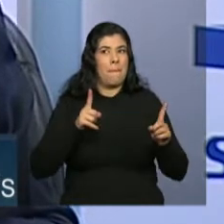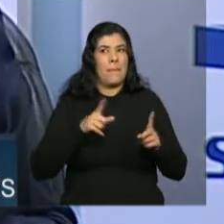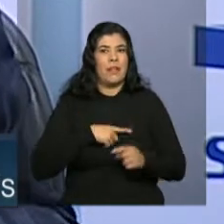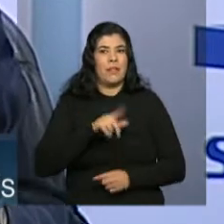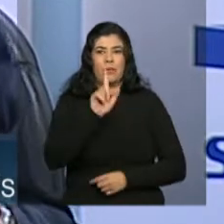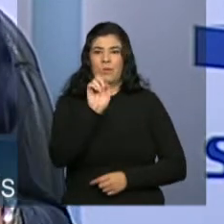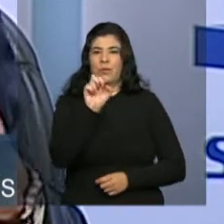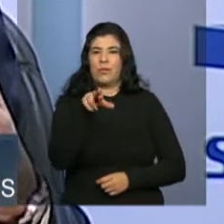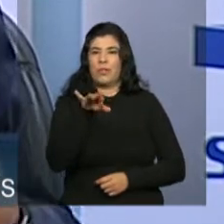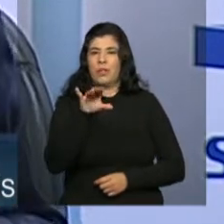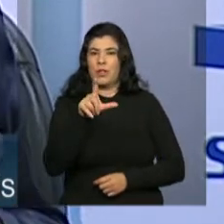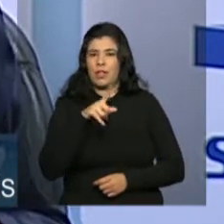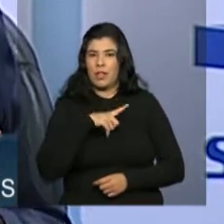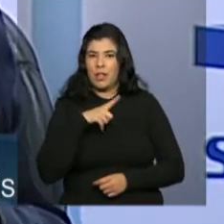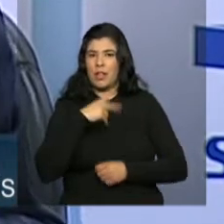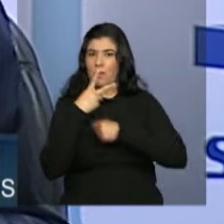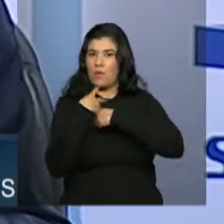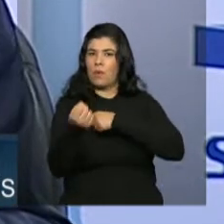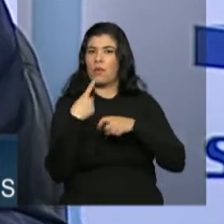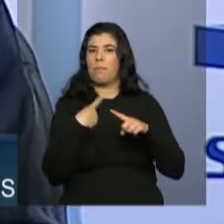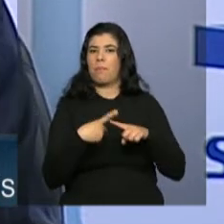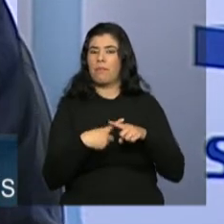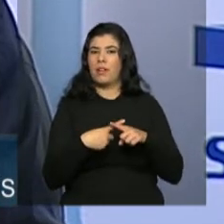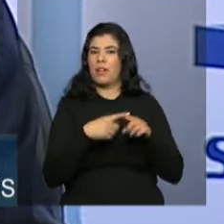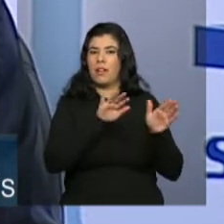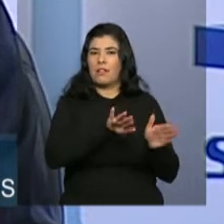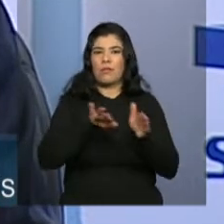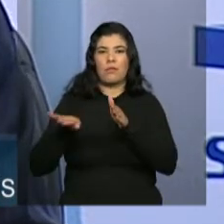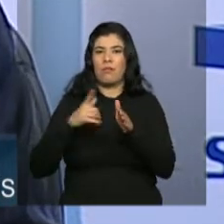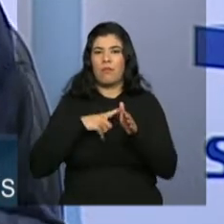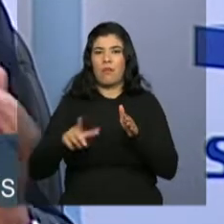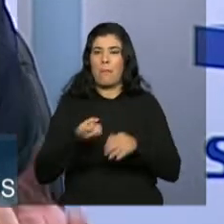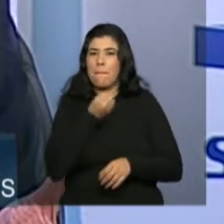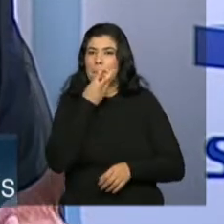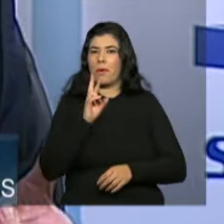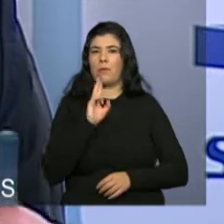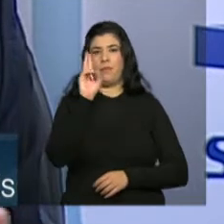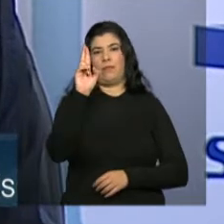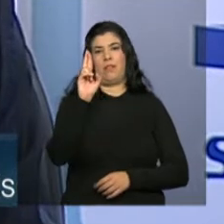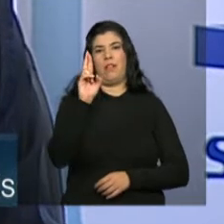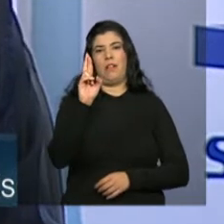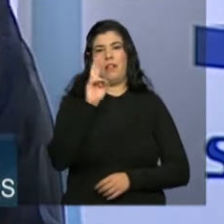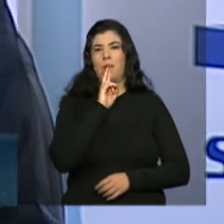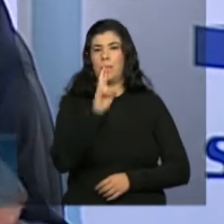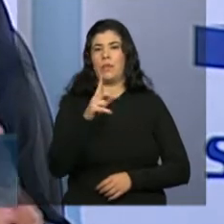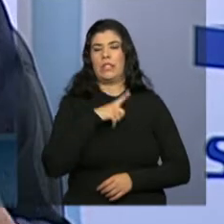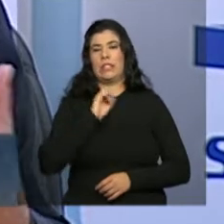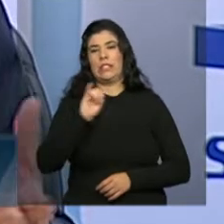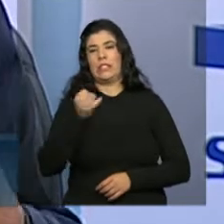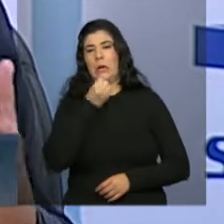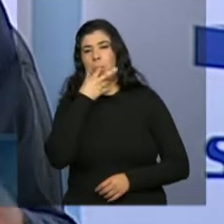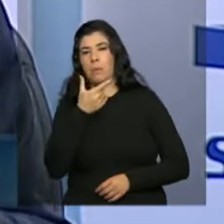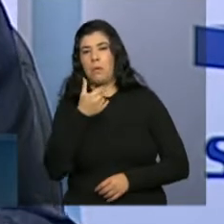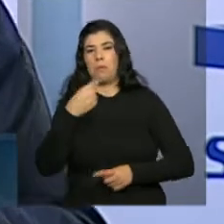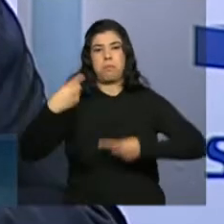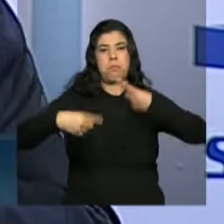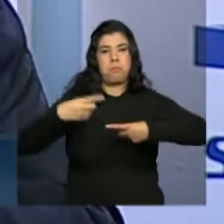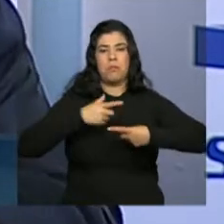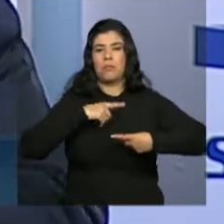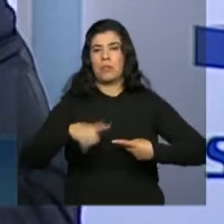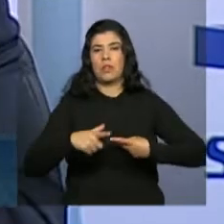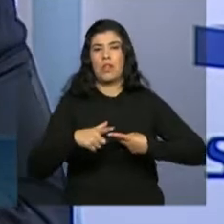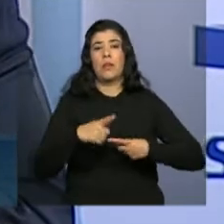Vitoriosa que o genérico deixou de ser um bom indicador final não concorrência porque a gente passa a ter